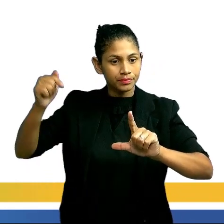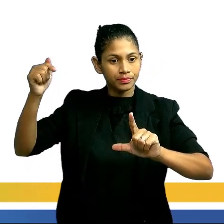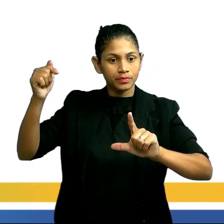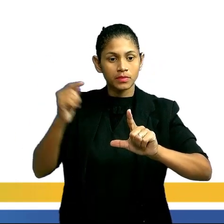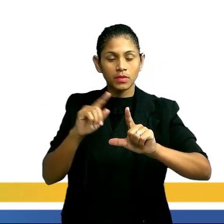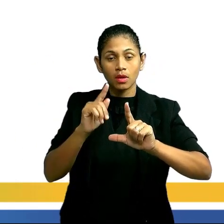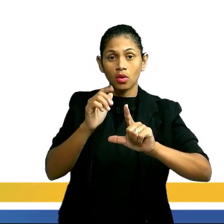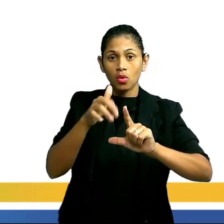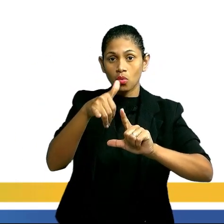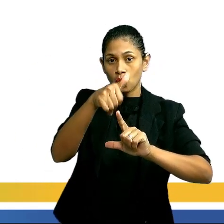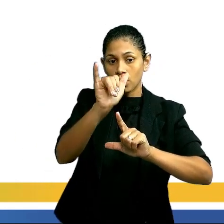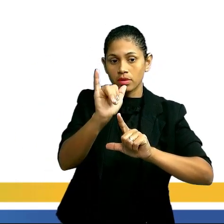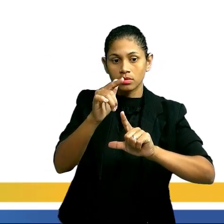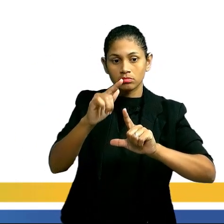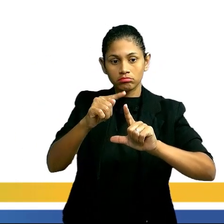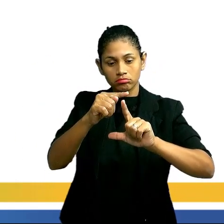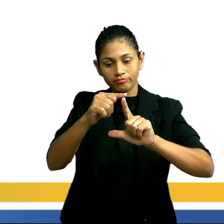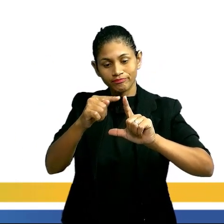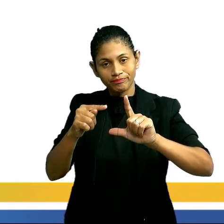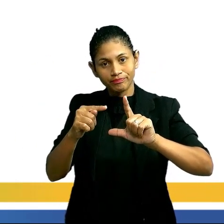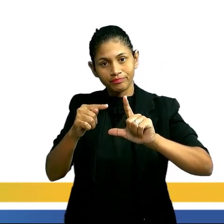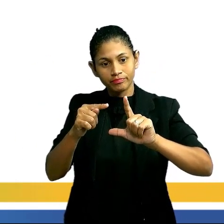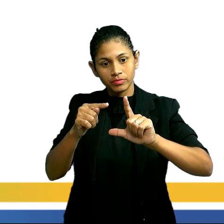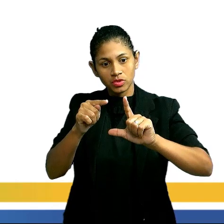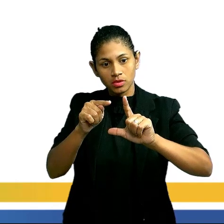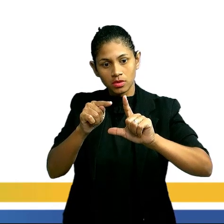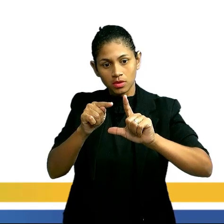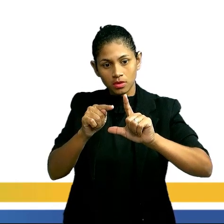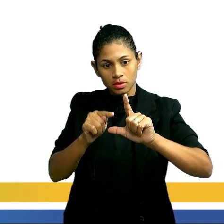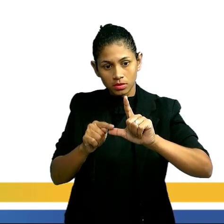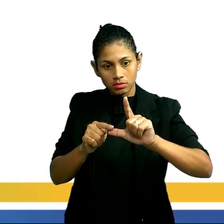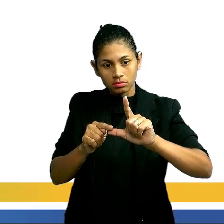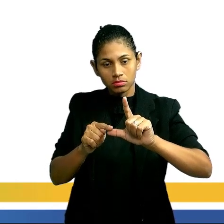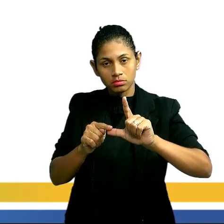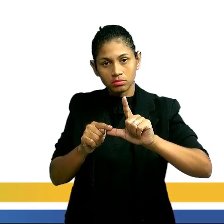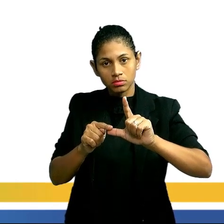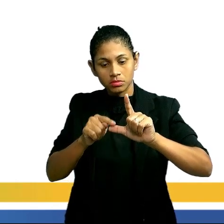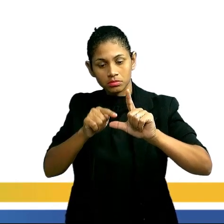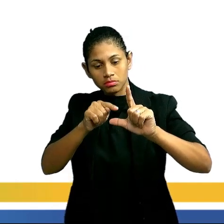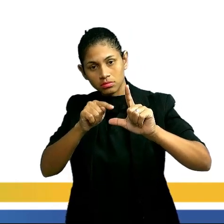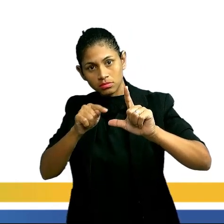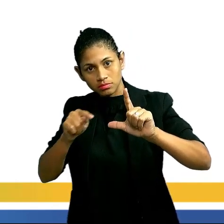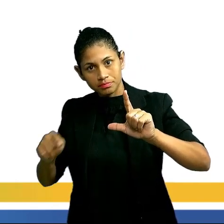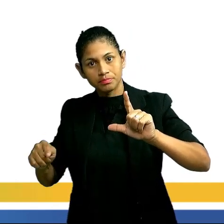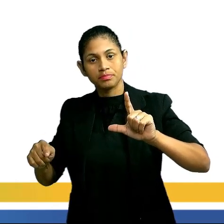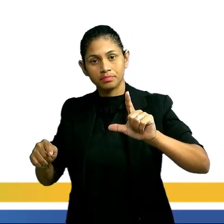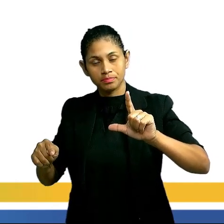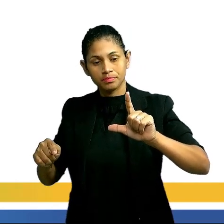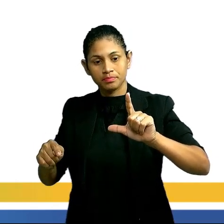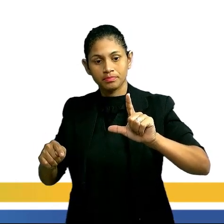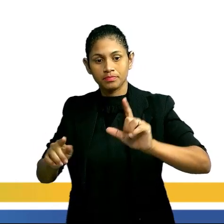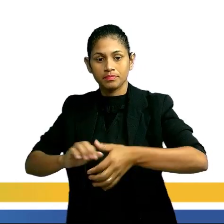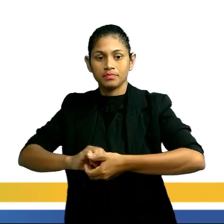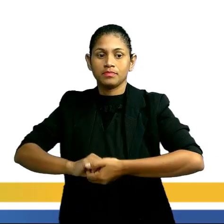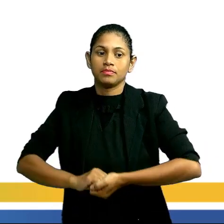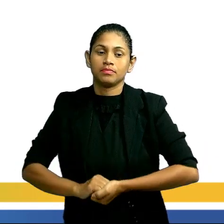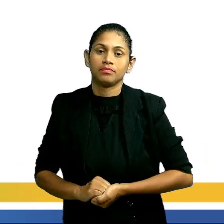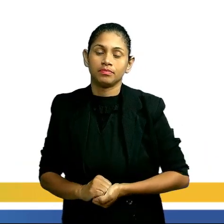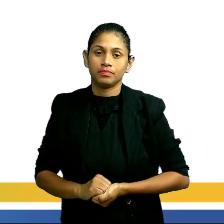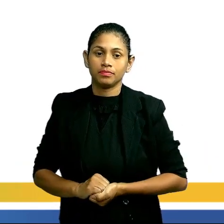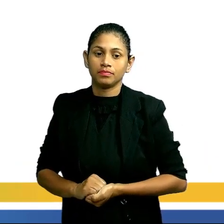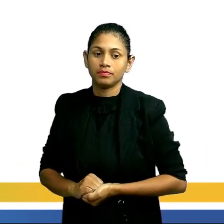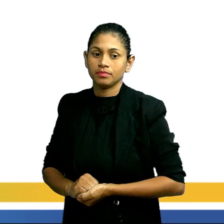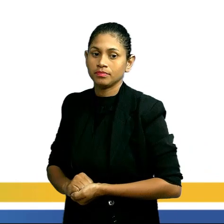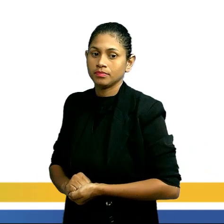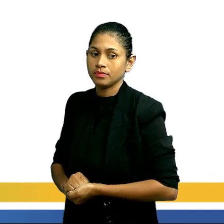ele diminui em uma certa velocidade, depois aumenta a velocidade, depois diminui novamente na